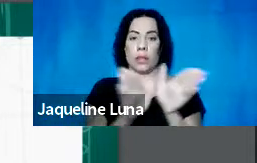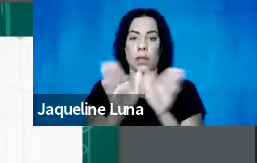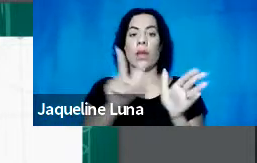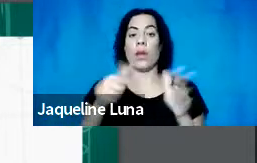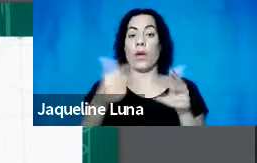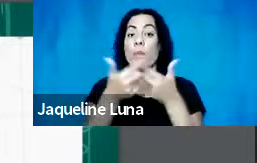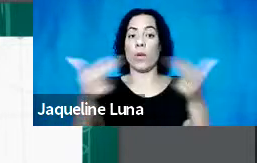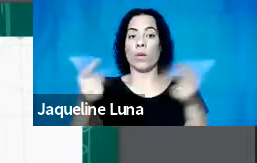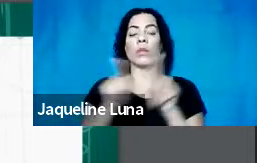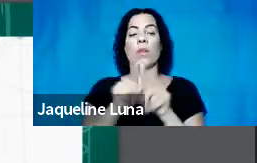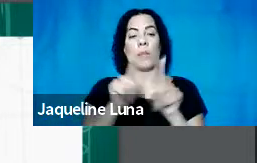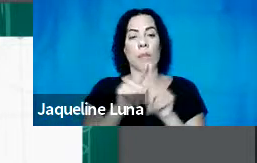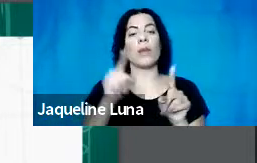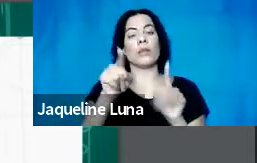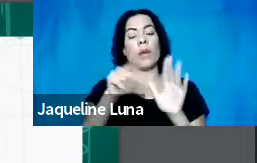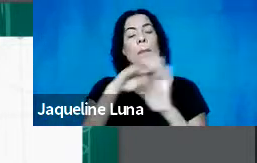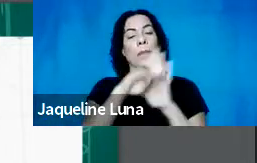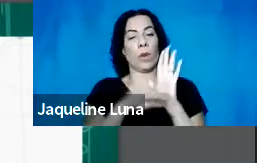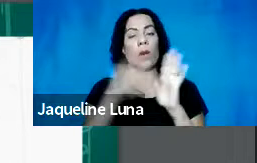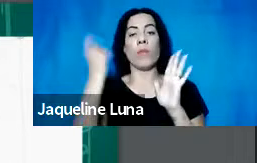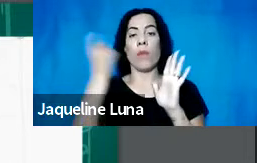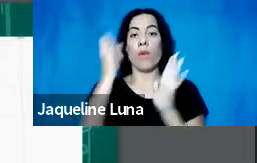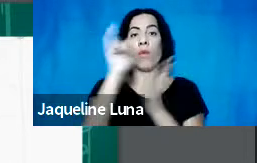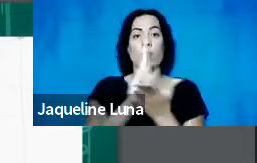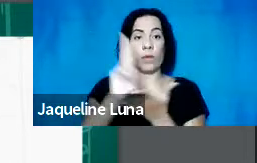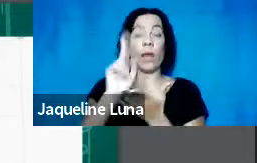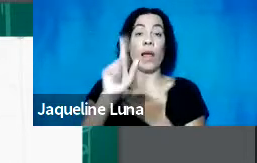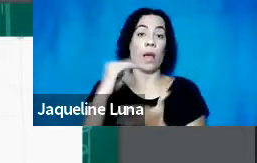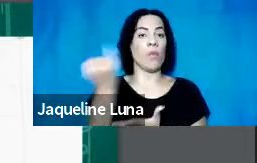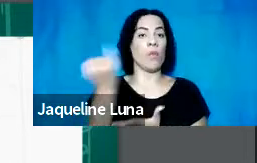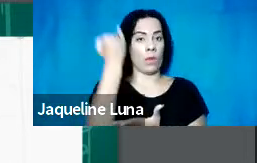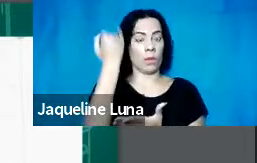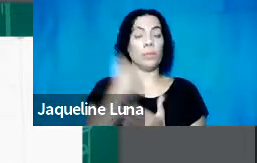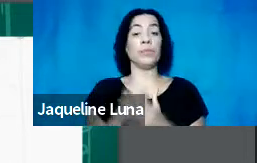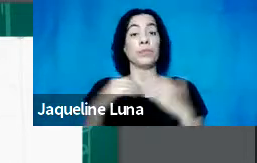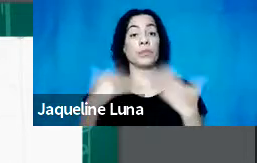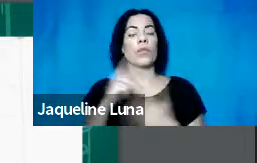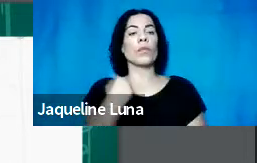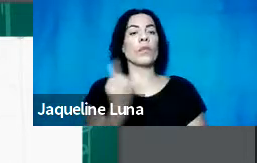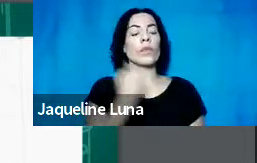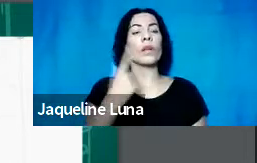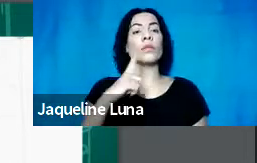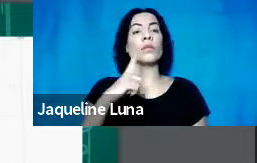muito marcante no programa, não está escrito aqui, mas é muito marcante. Então, a gente tem uma